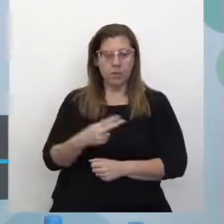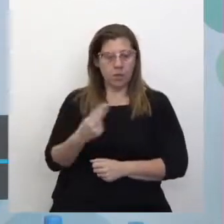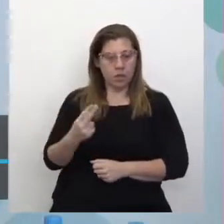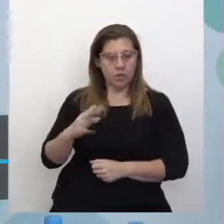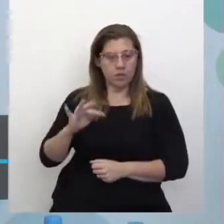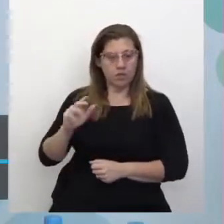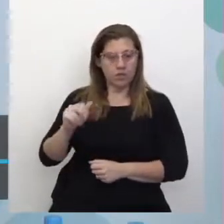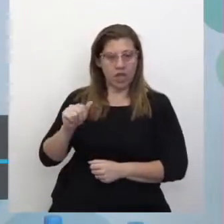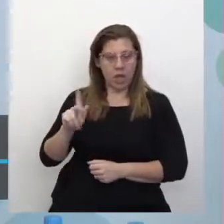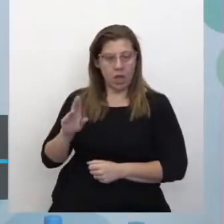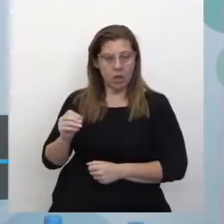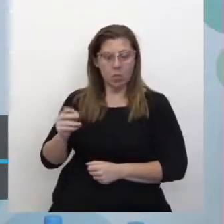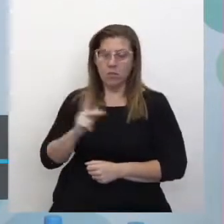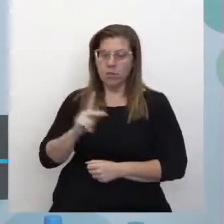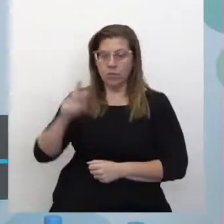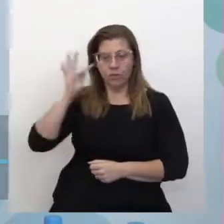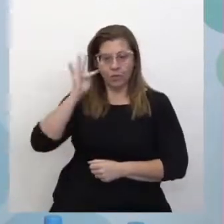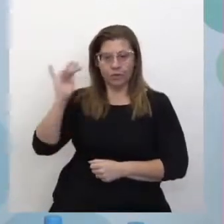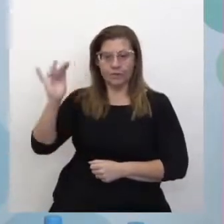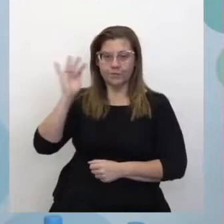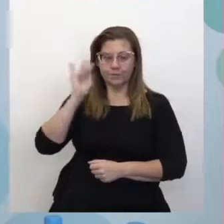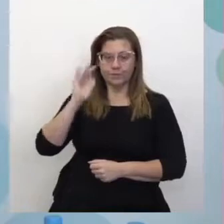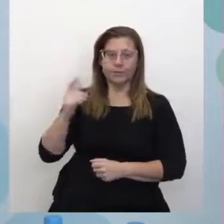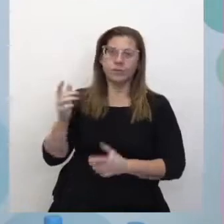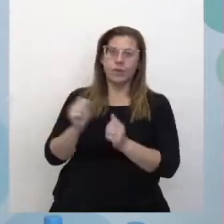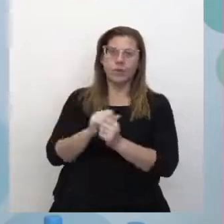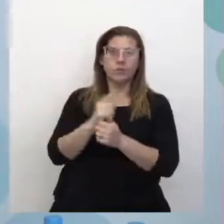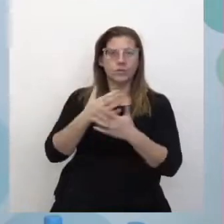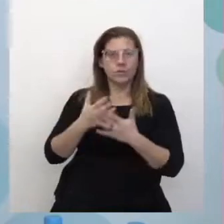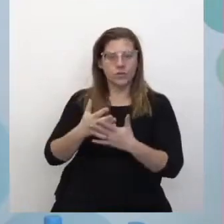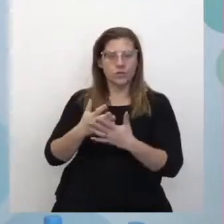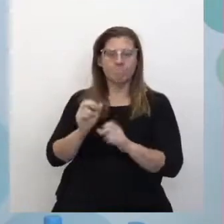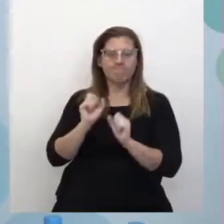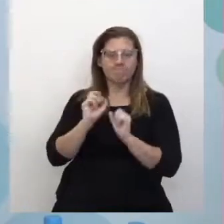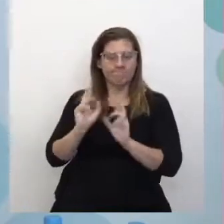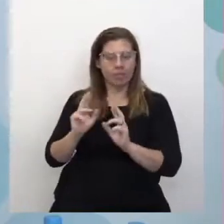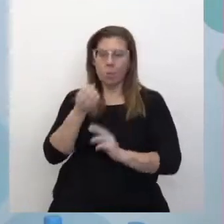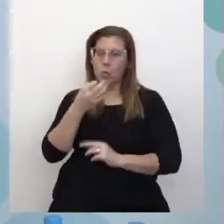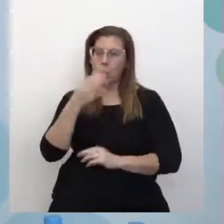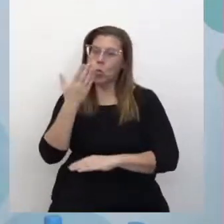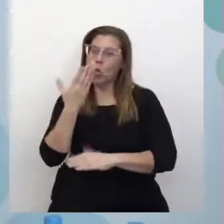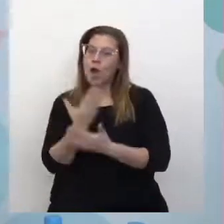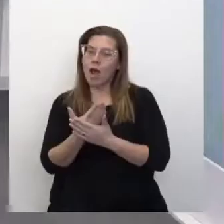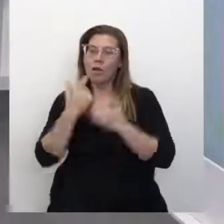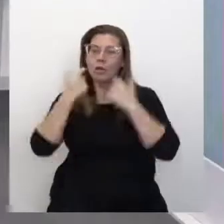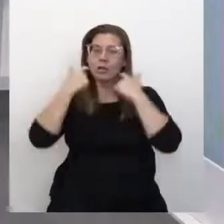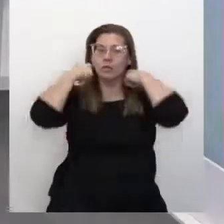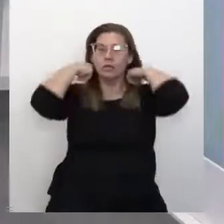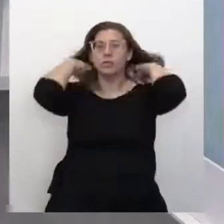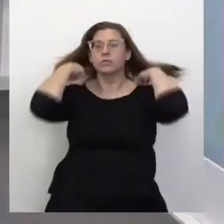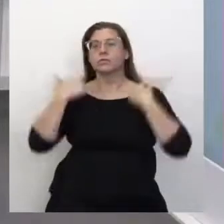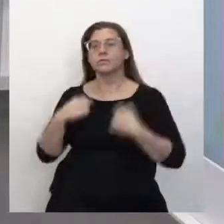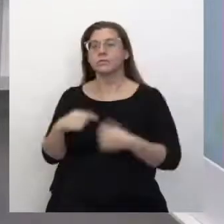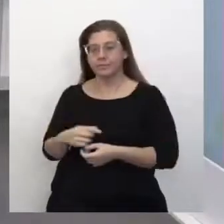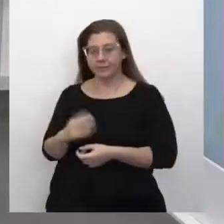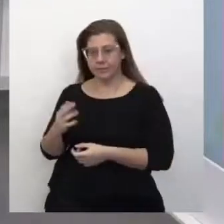Lazarin, sou professor de filosofia e espero que vocês tenham uma boa aula, tá certo? Então, com você, Márcia